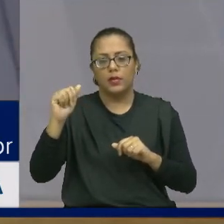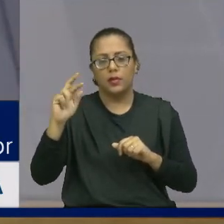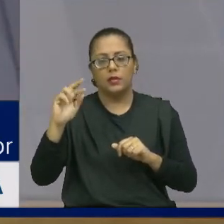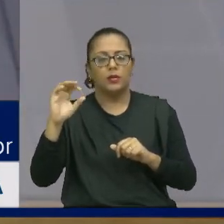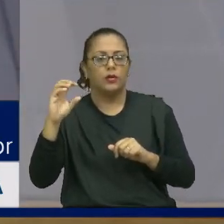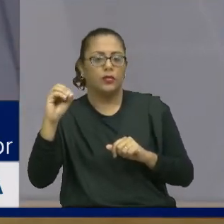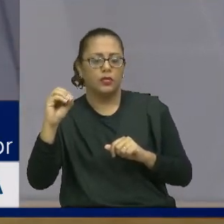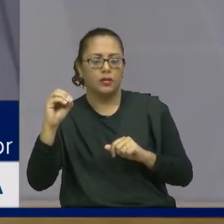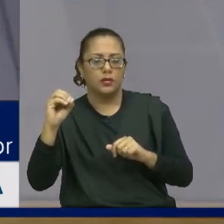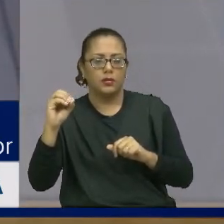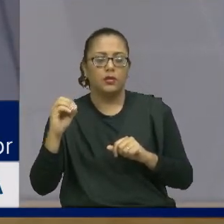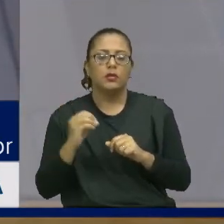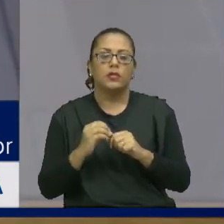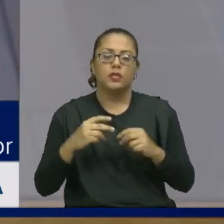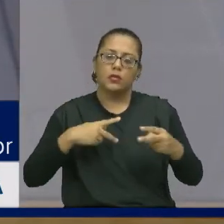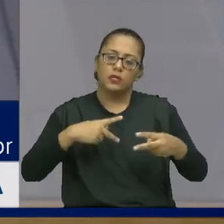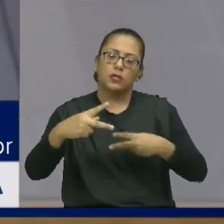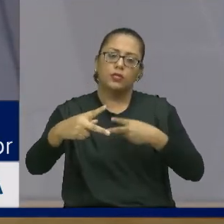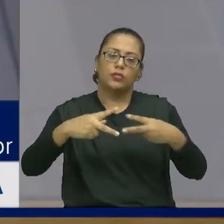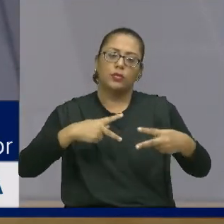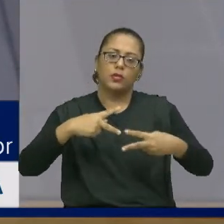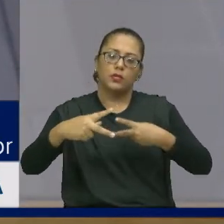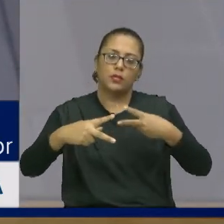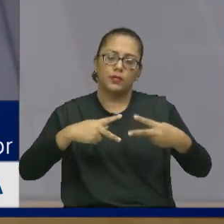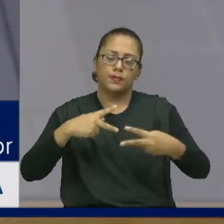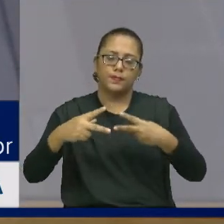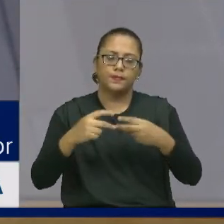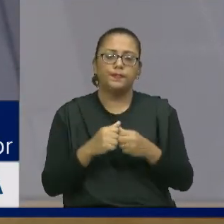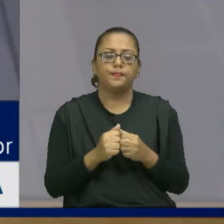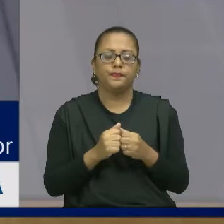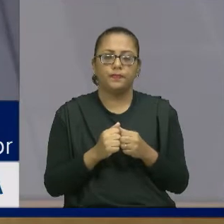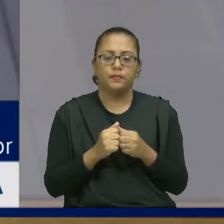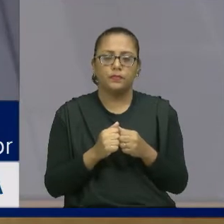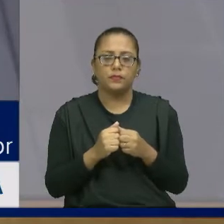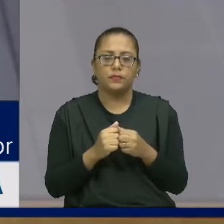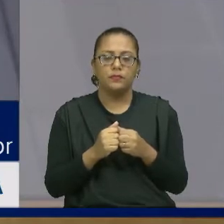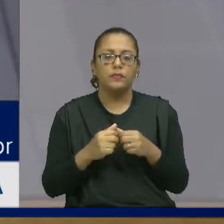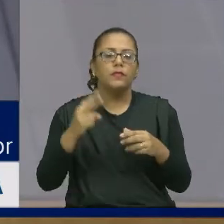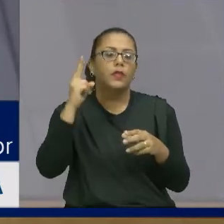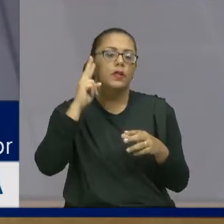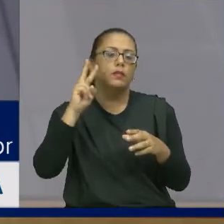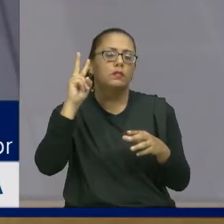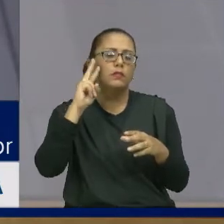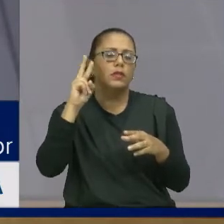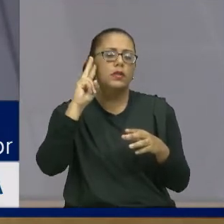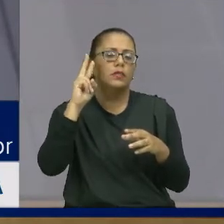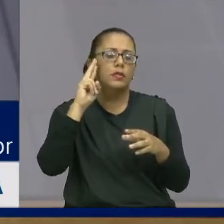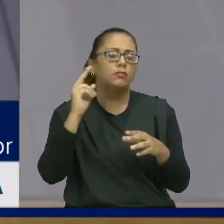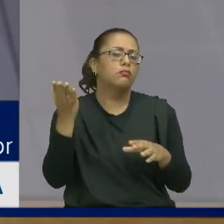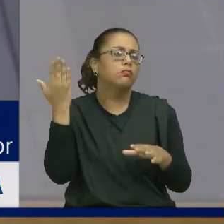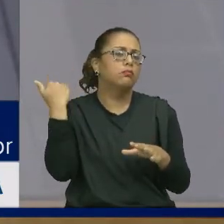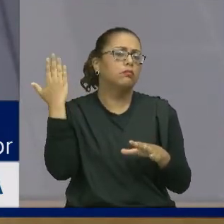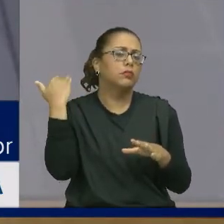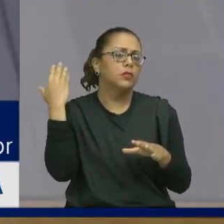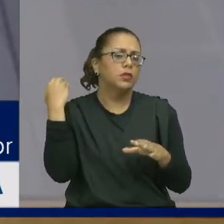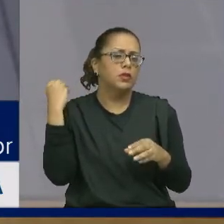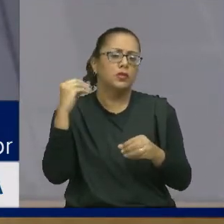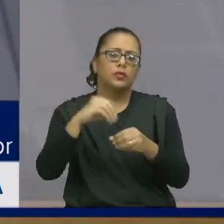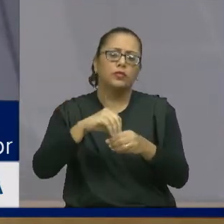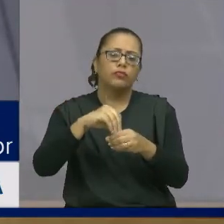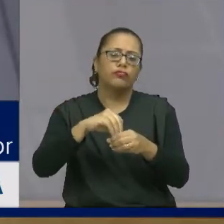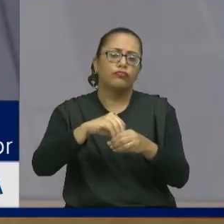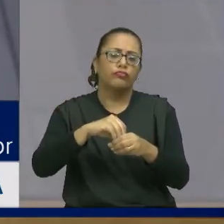queria... Lembro bem quando a gente voltou... O primeiro projeto, em